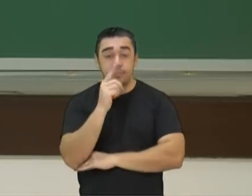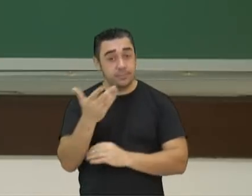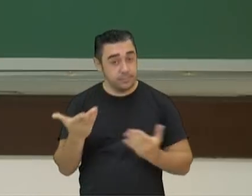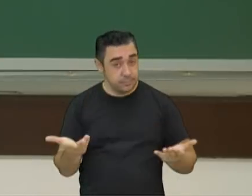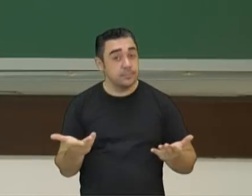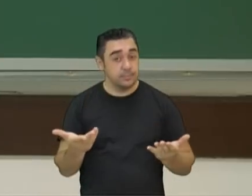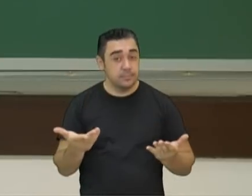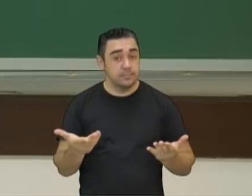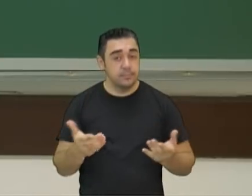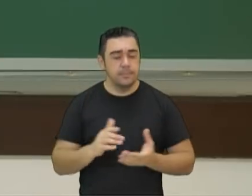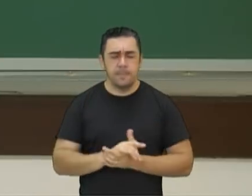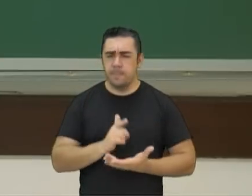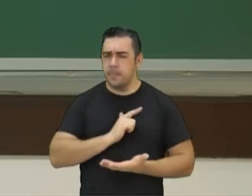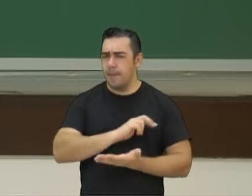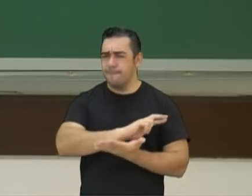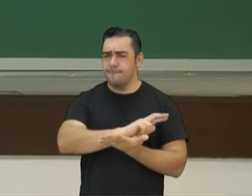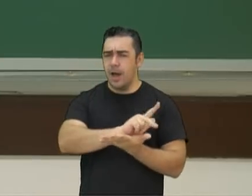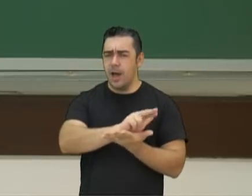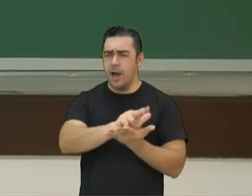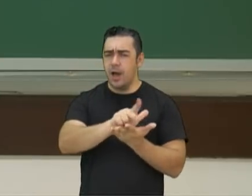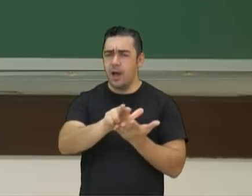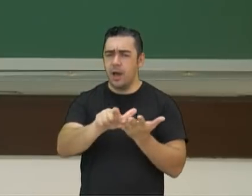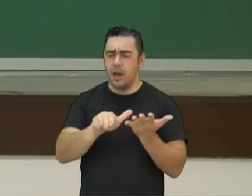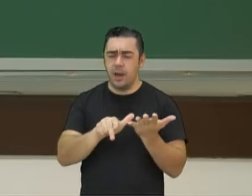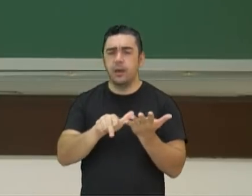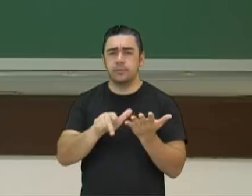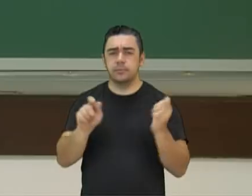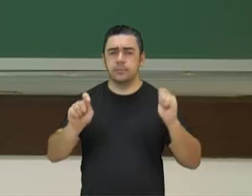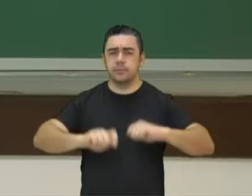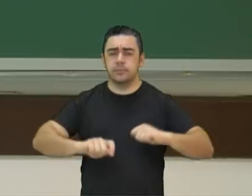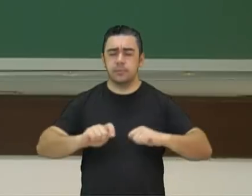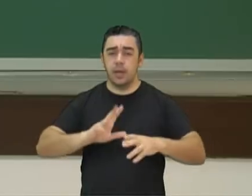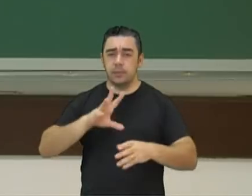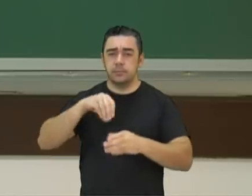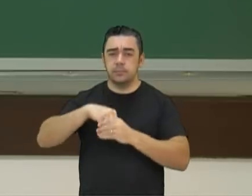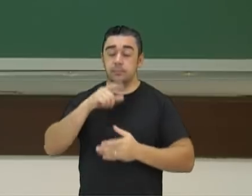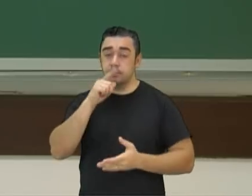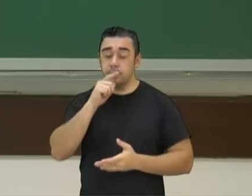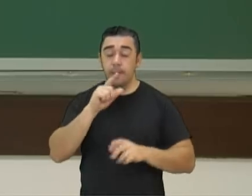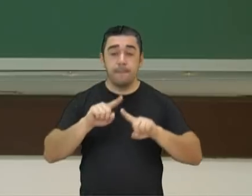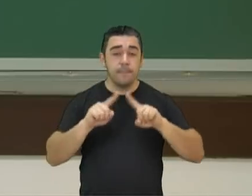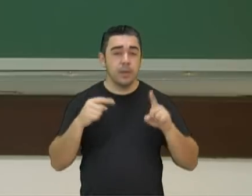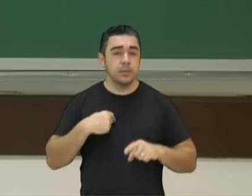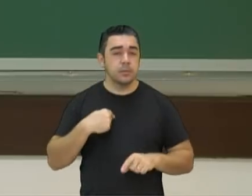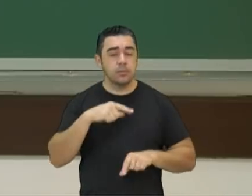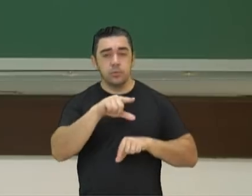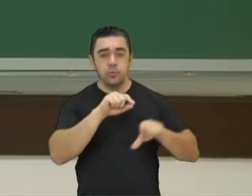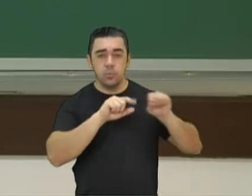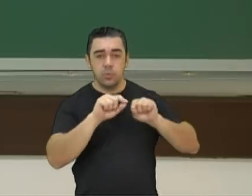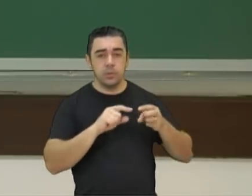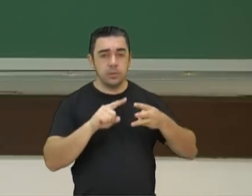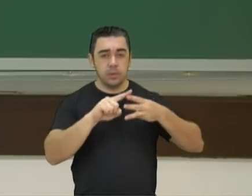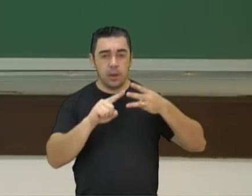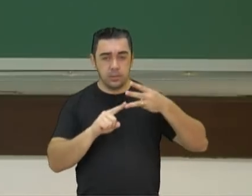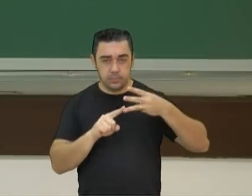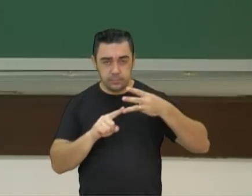água. Existem várias práticas como essa, mas eu escolhi aqui